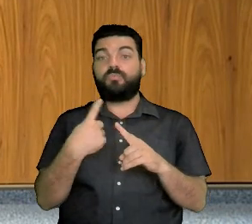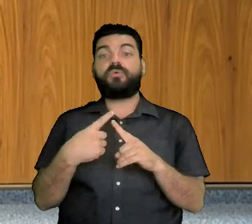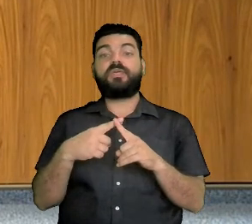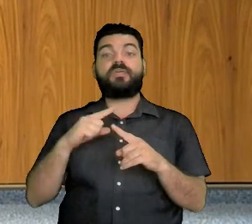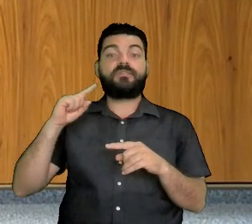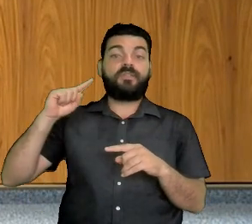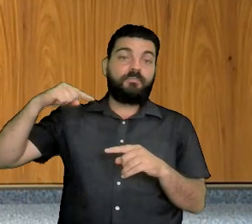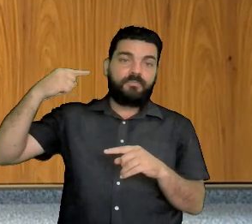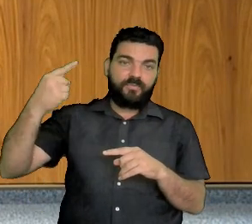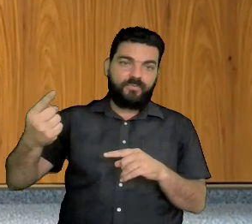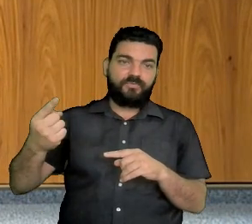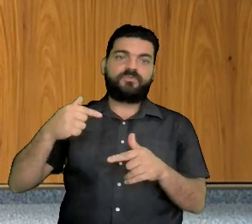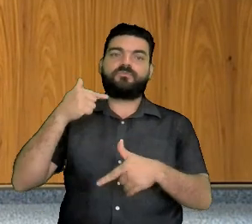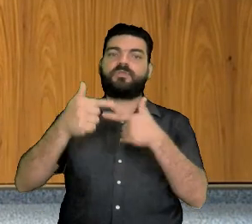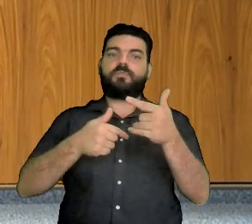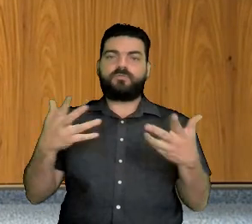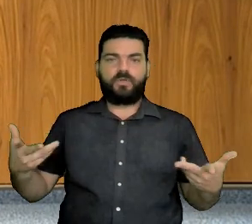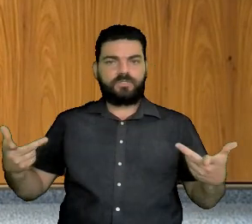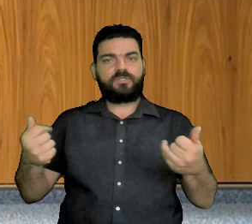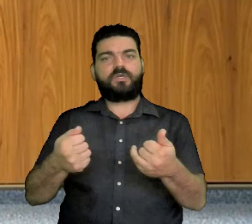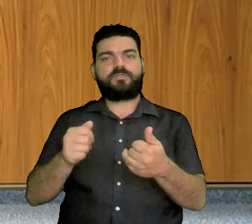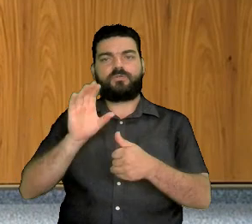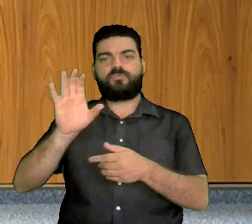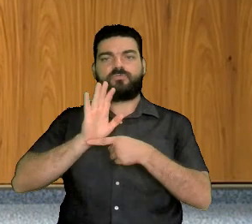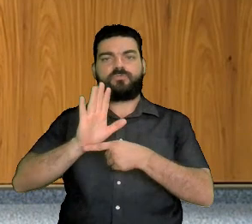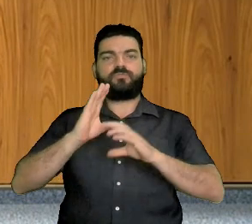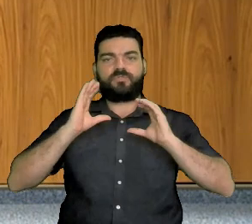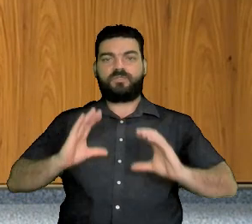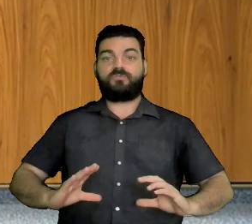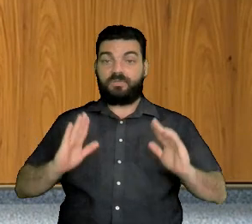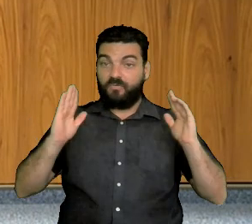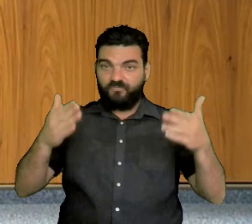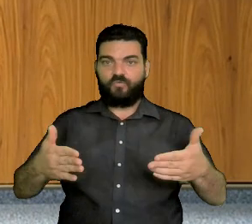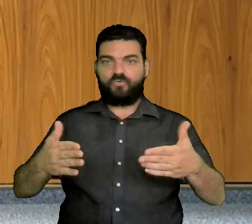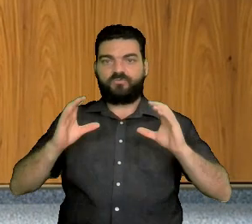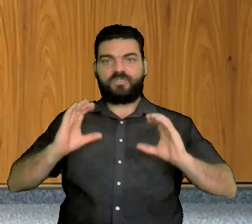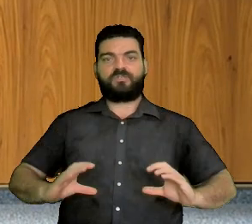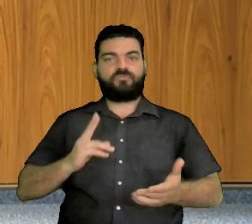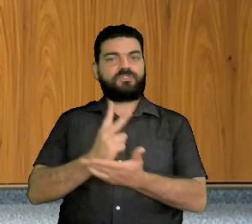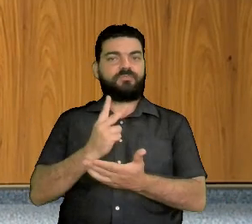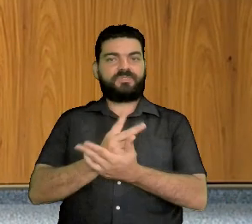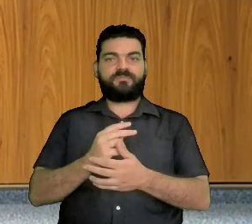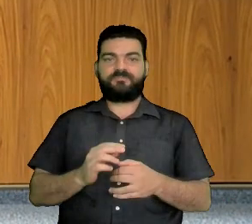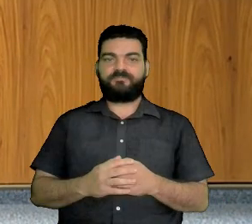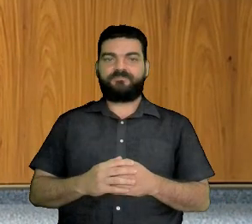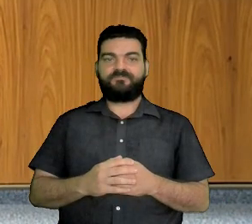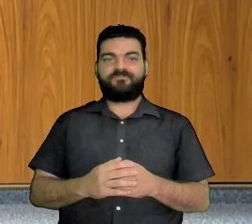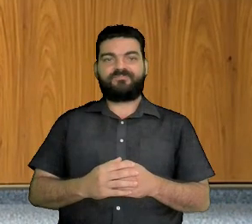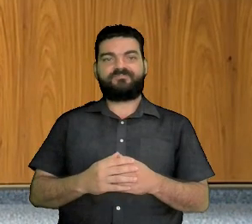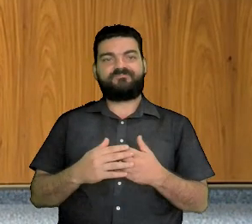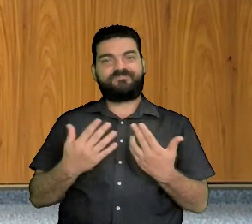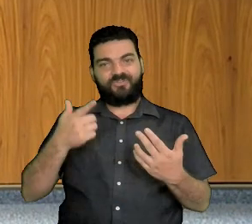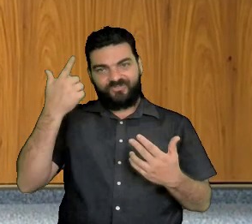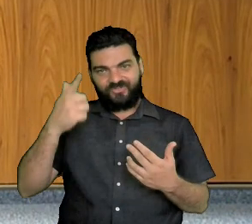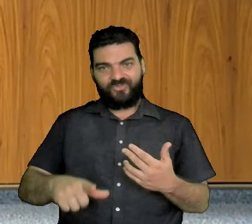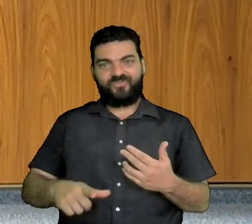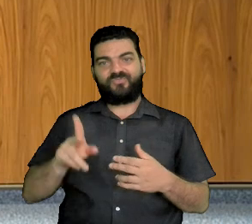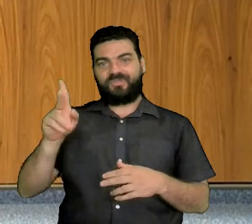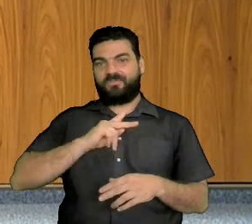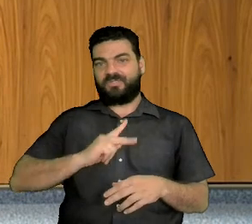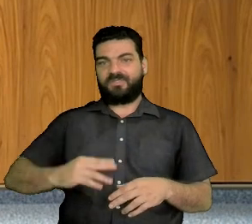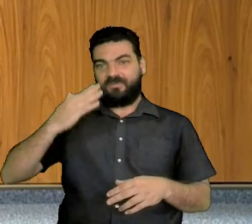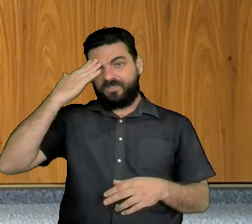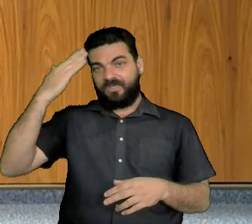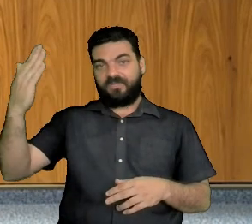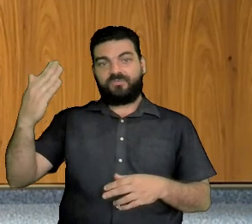final, a gente prestar um bom serviço público ao cidadão, sempre com um foco no cidadão, né? Então, mais uma vez, presidente, obrigado